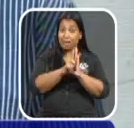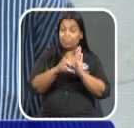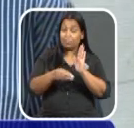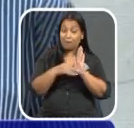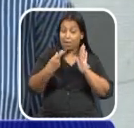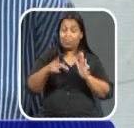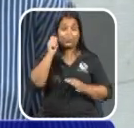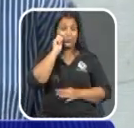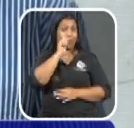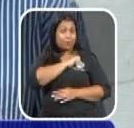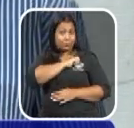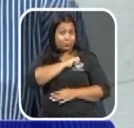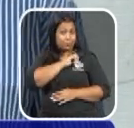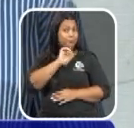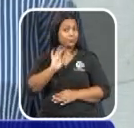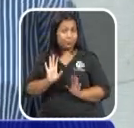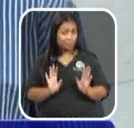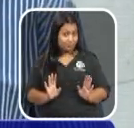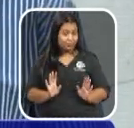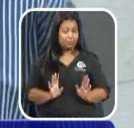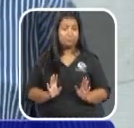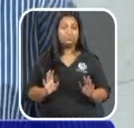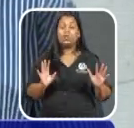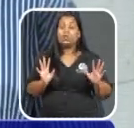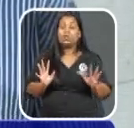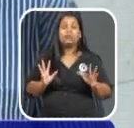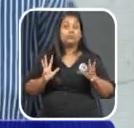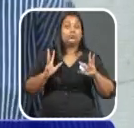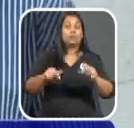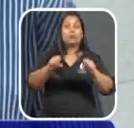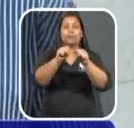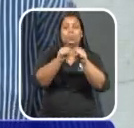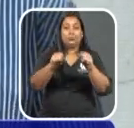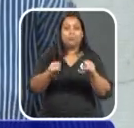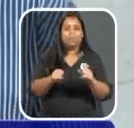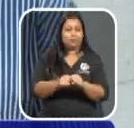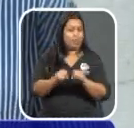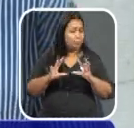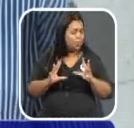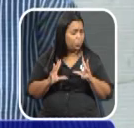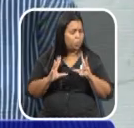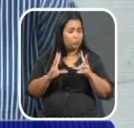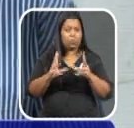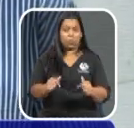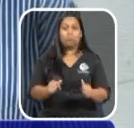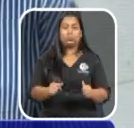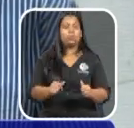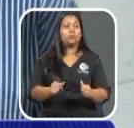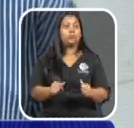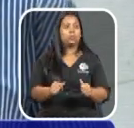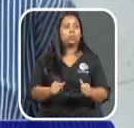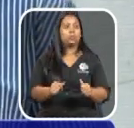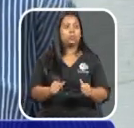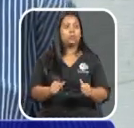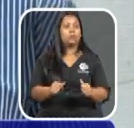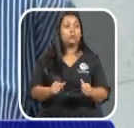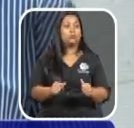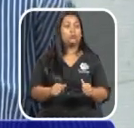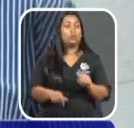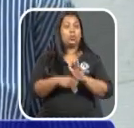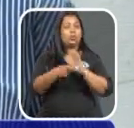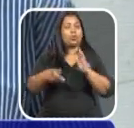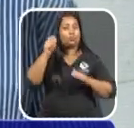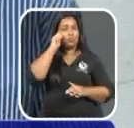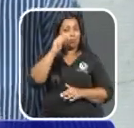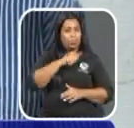do município de São José do Rio Preto, aonde todo o sistema habitacional, todo que for destinado ao município de São